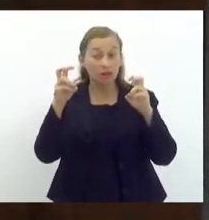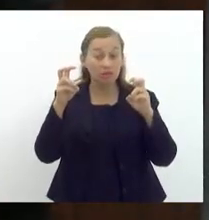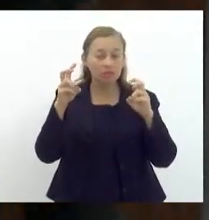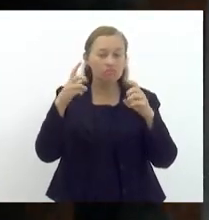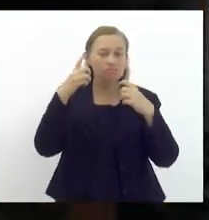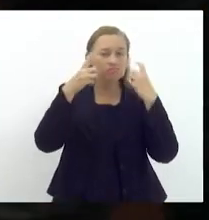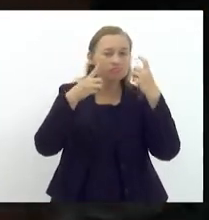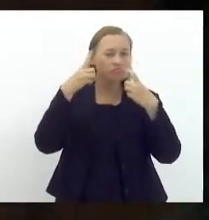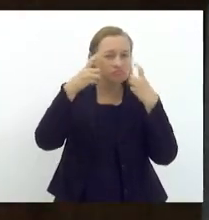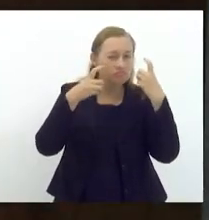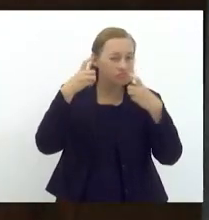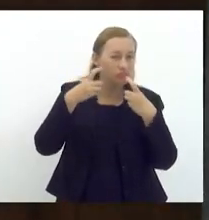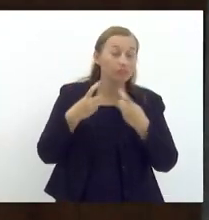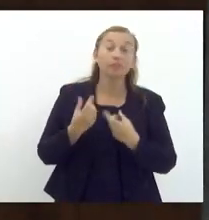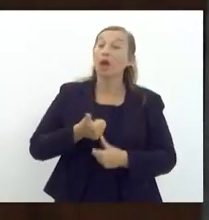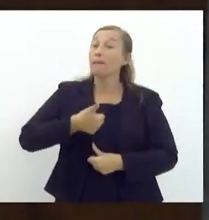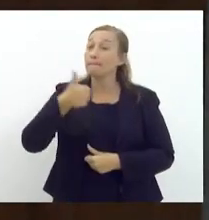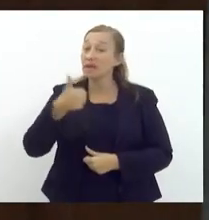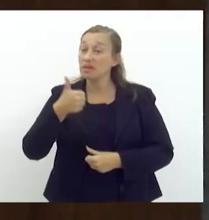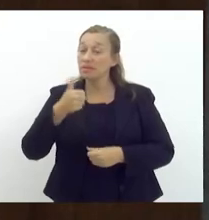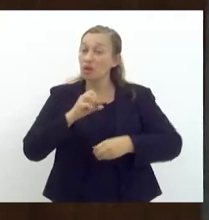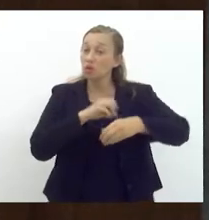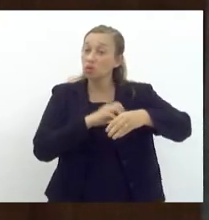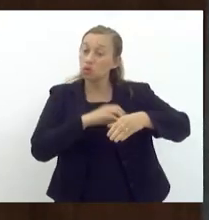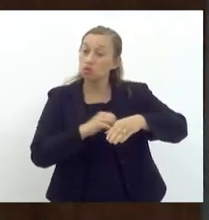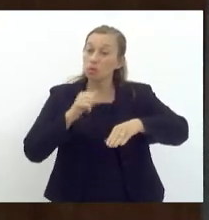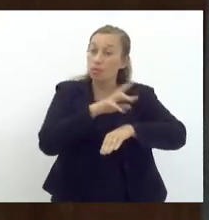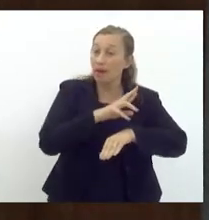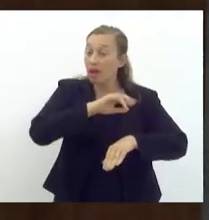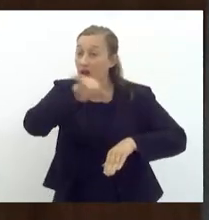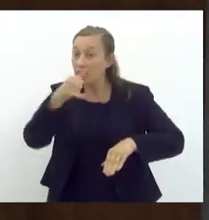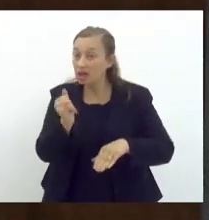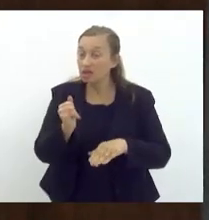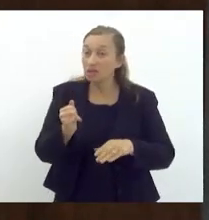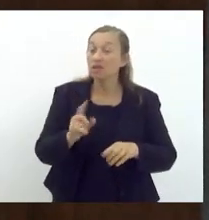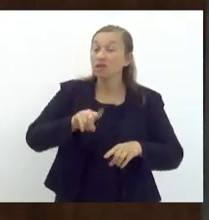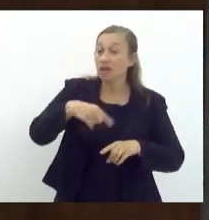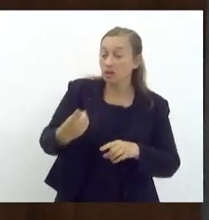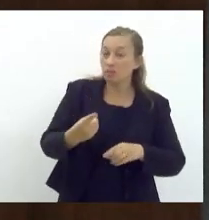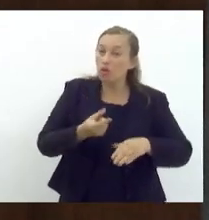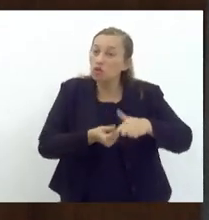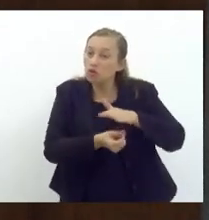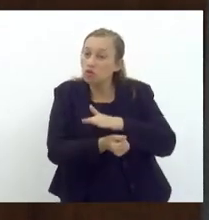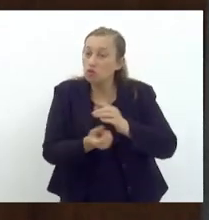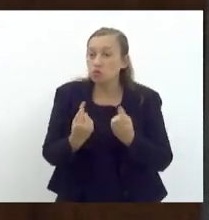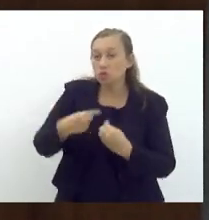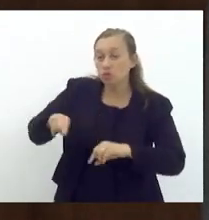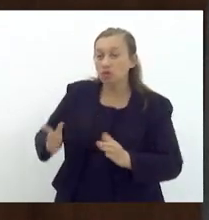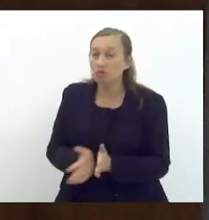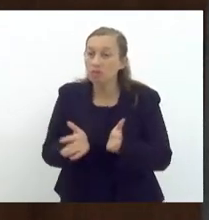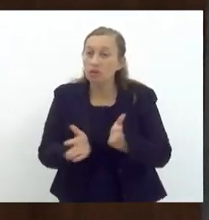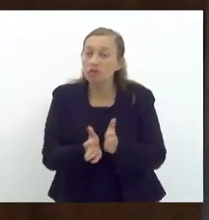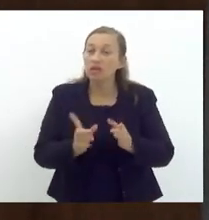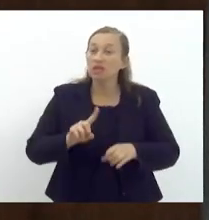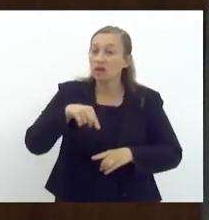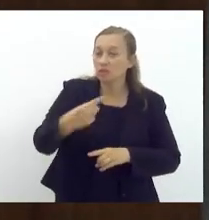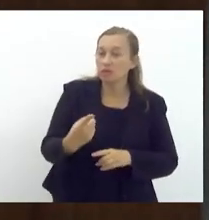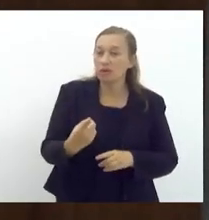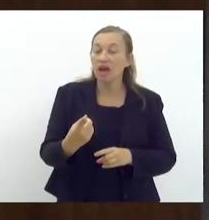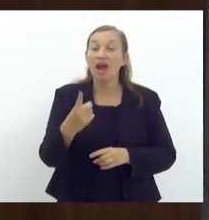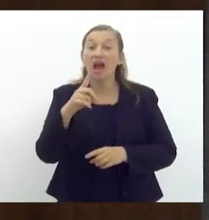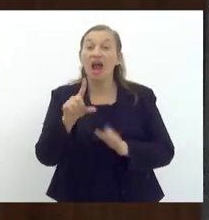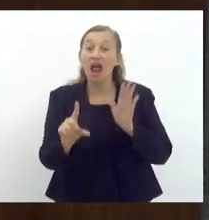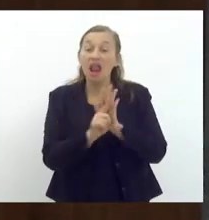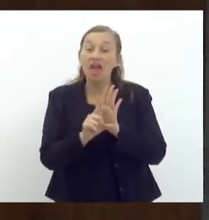preocupantes primeiro supera Rio depois o fundo de combate a pobreza e finalmente a denominada lei